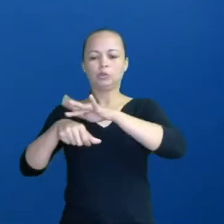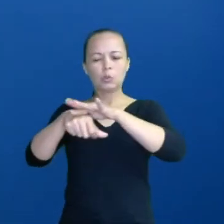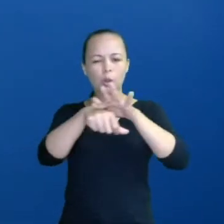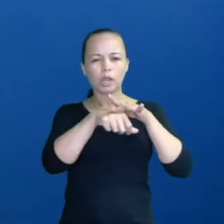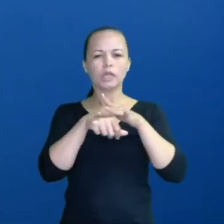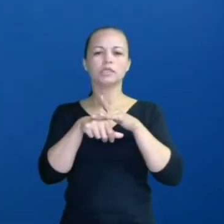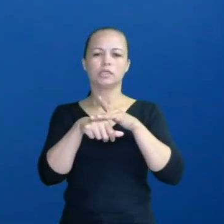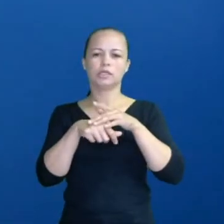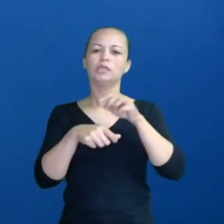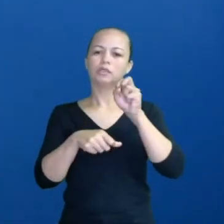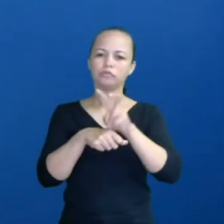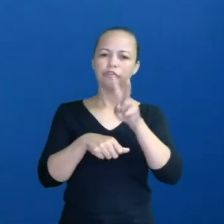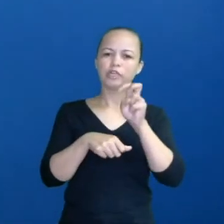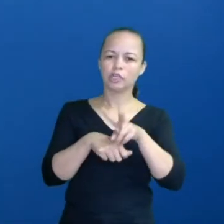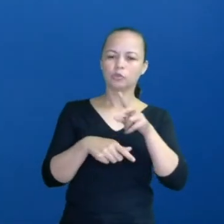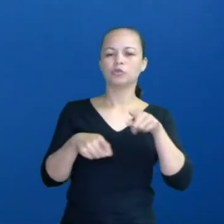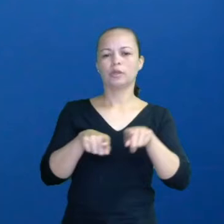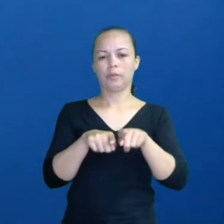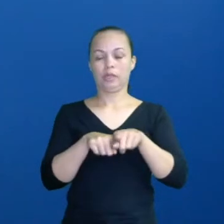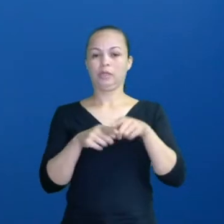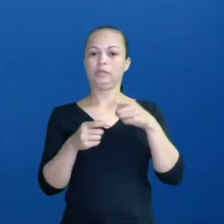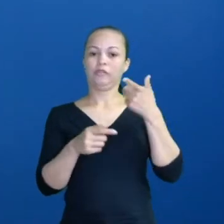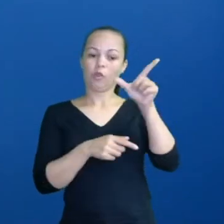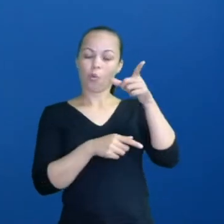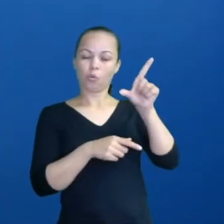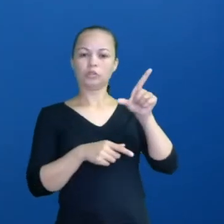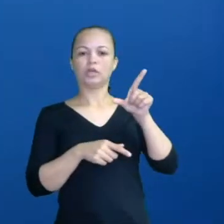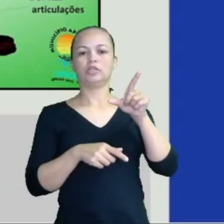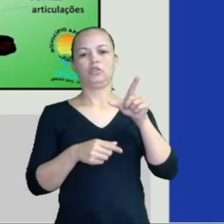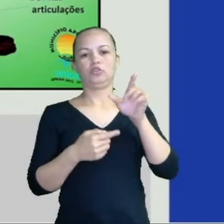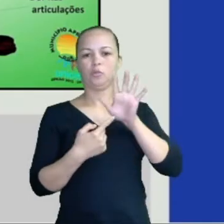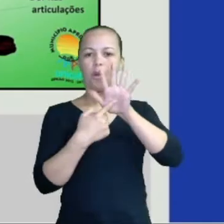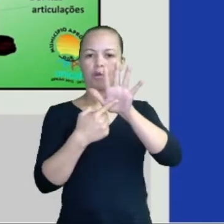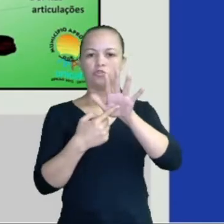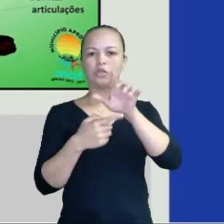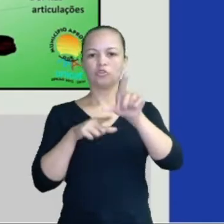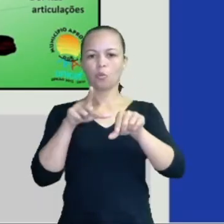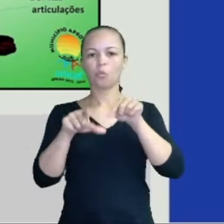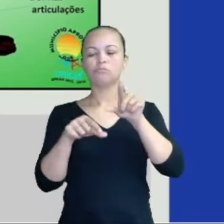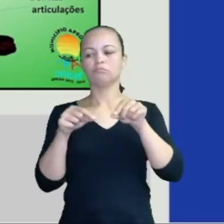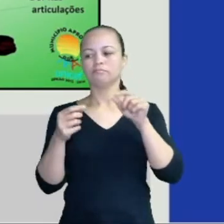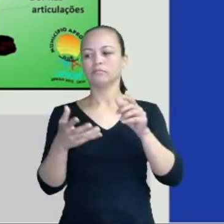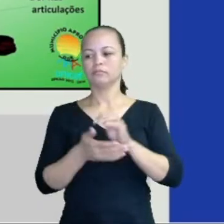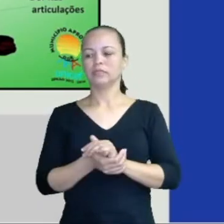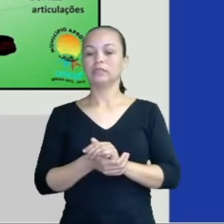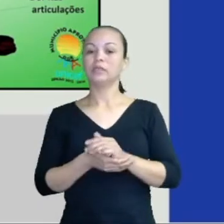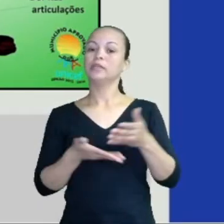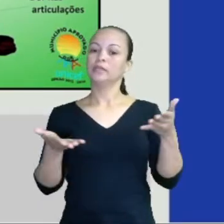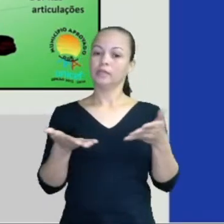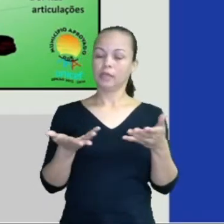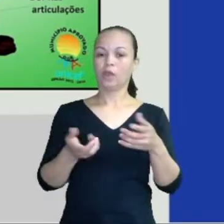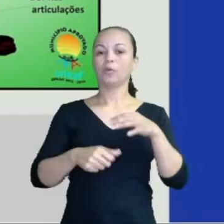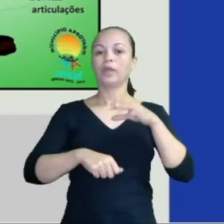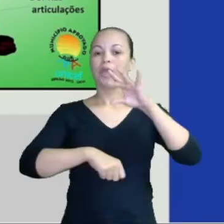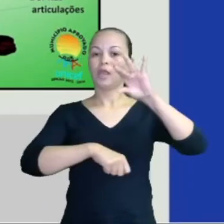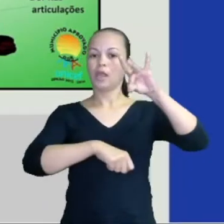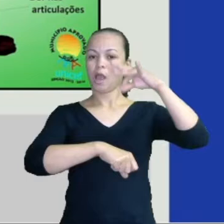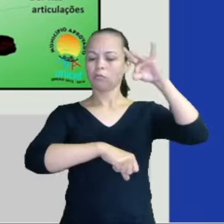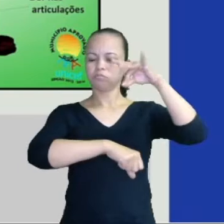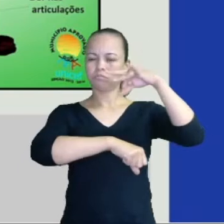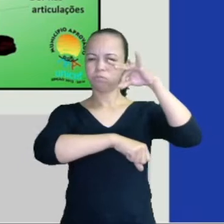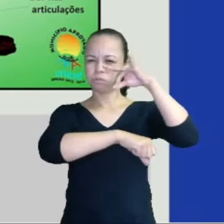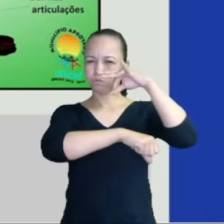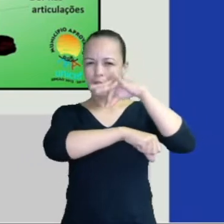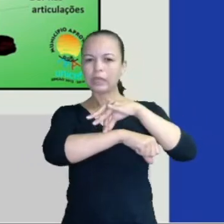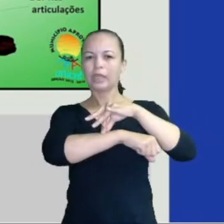vírus. Mas tem outras que eu escolhi destacar, que é justamente a dengue, muito conhecida, né,